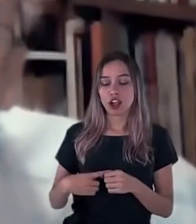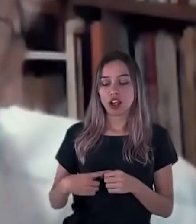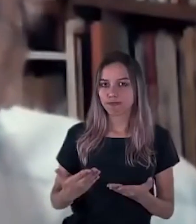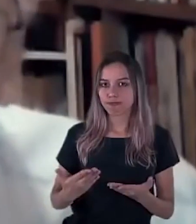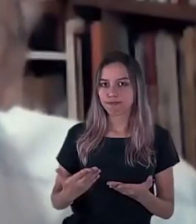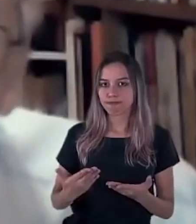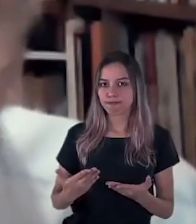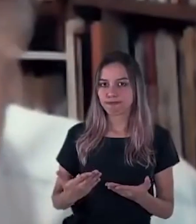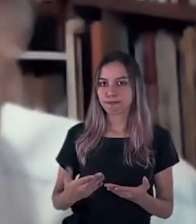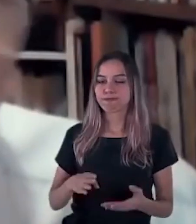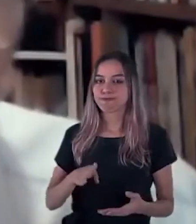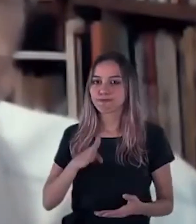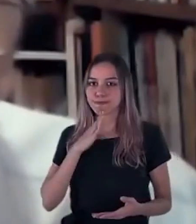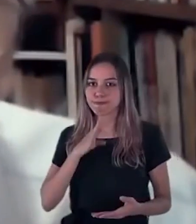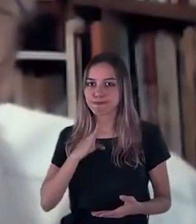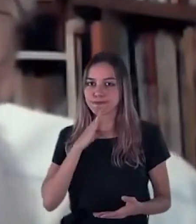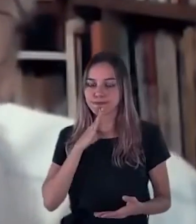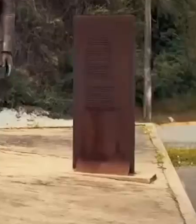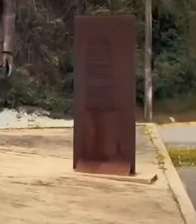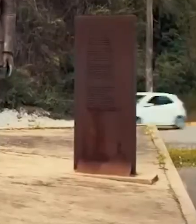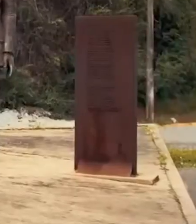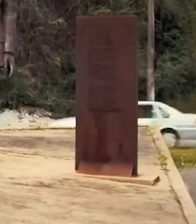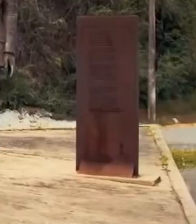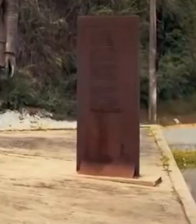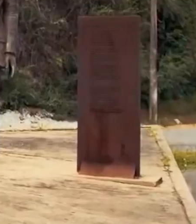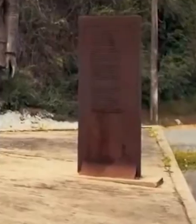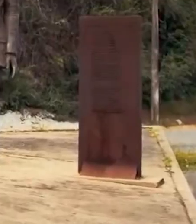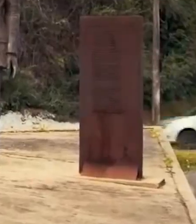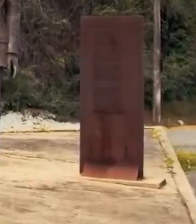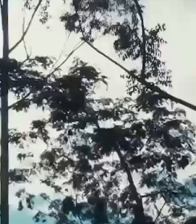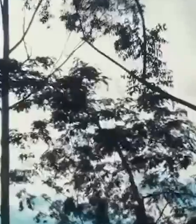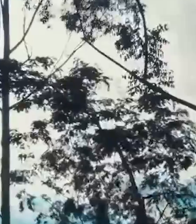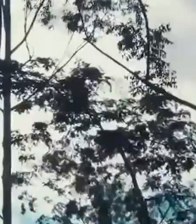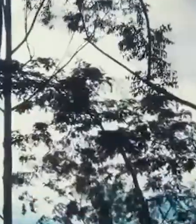uma fotografia na parede, mas como dói.